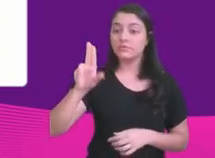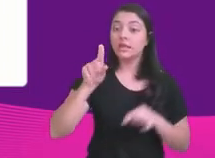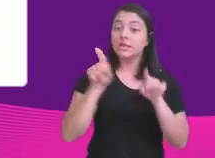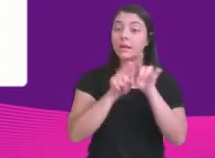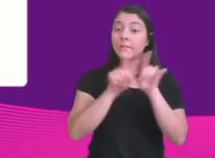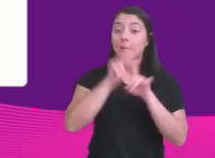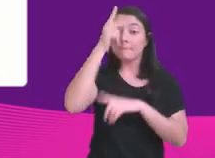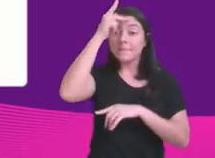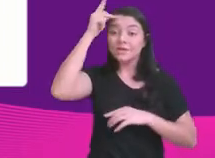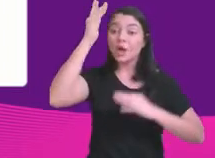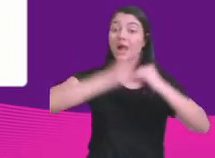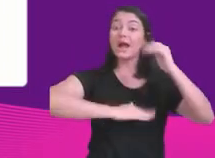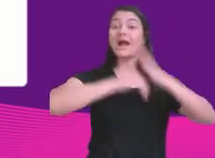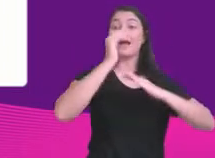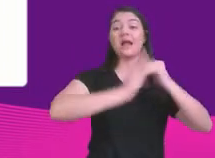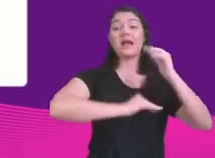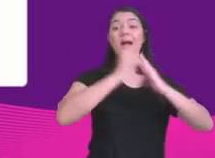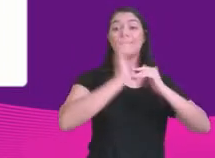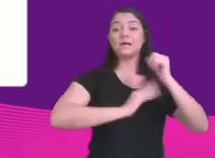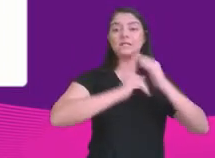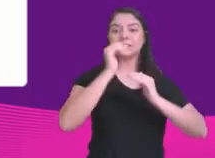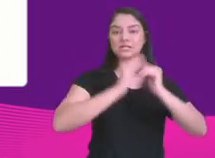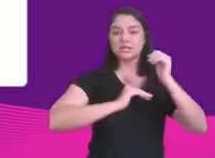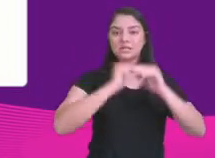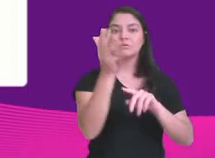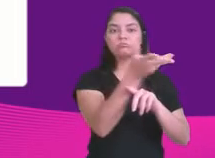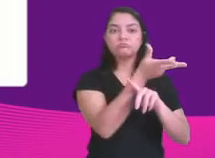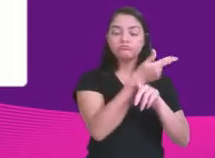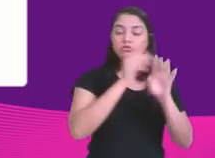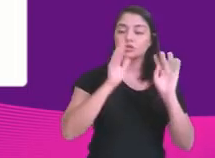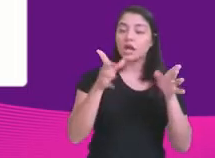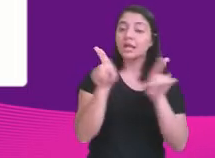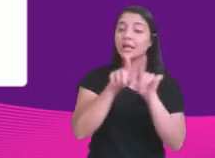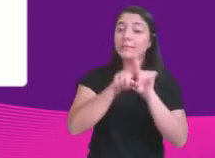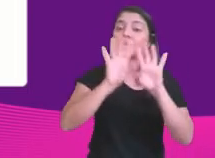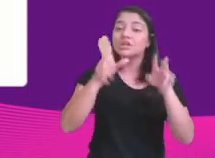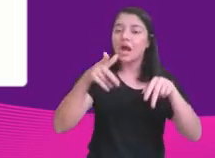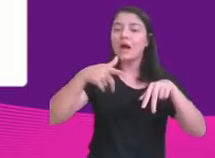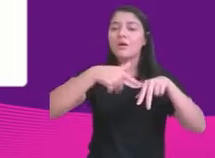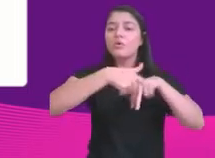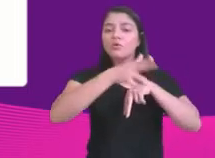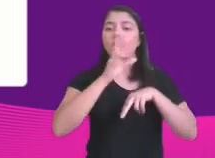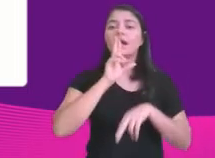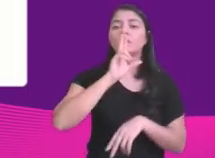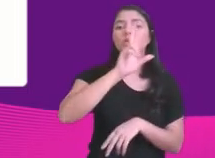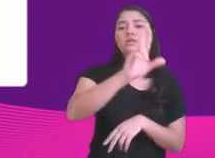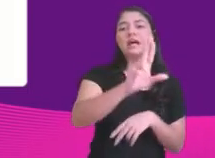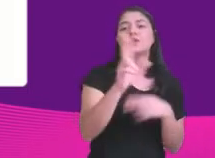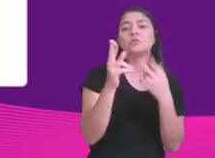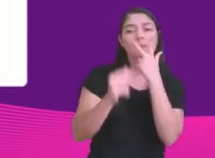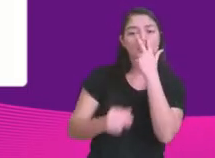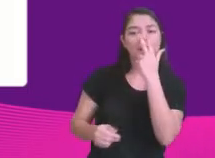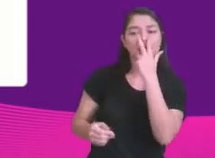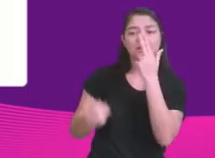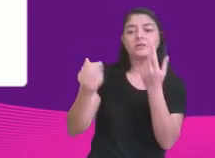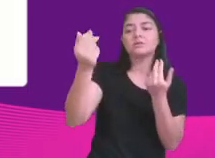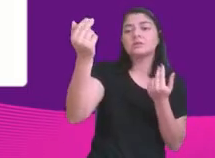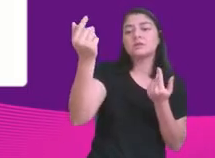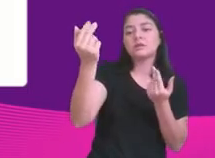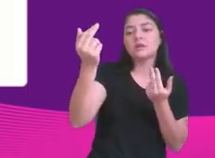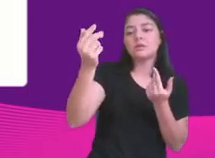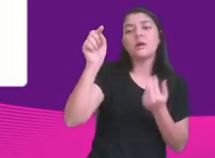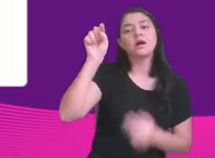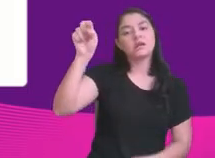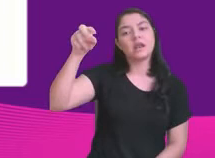têm capacidade, já demonstraram resultados similares aos resultados descritos por Behild